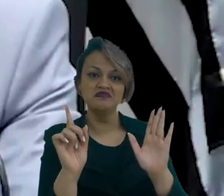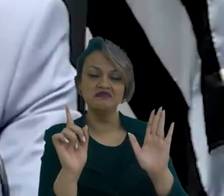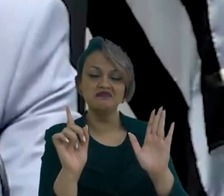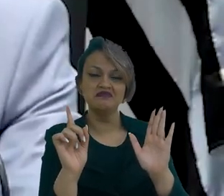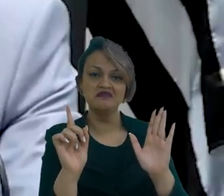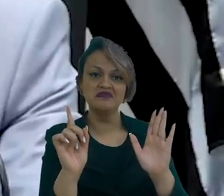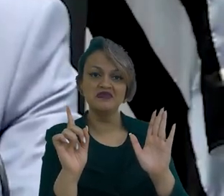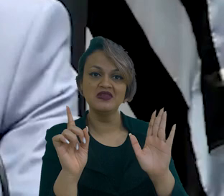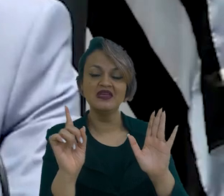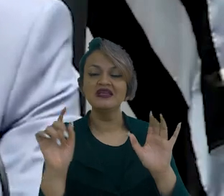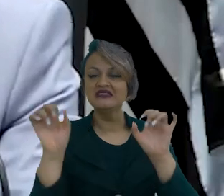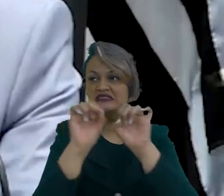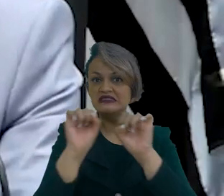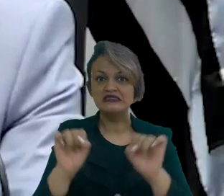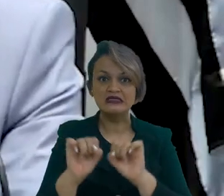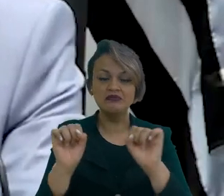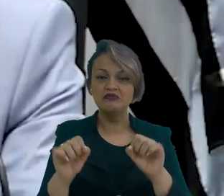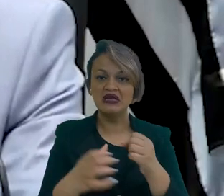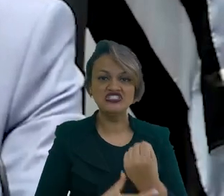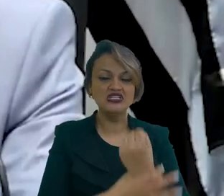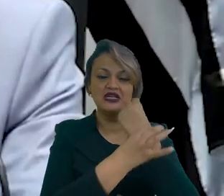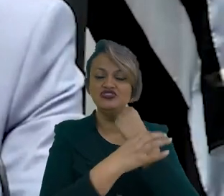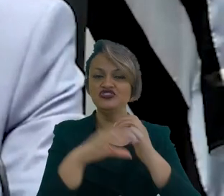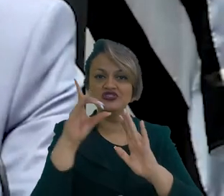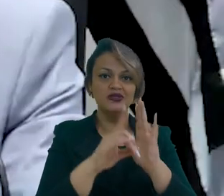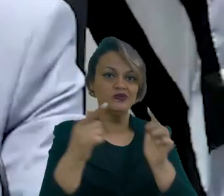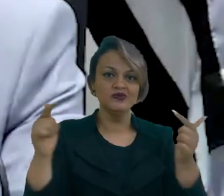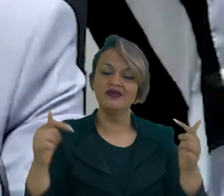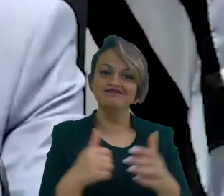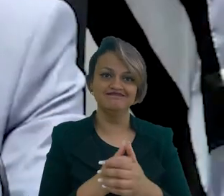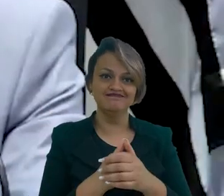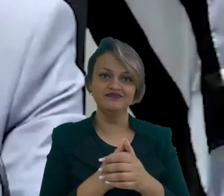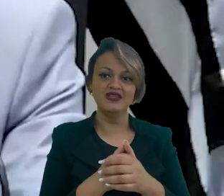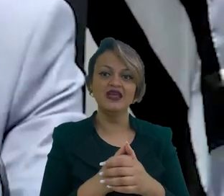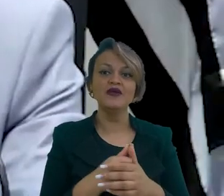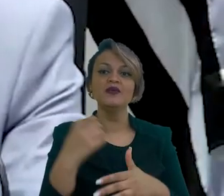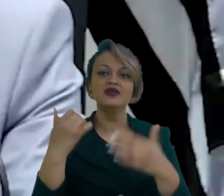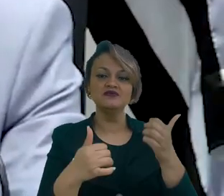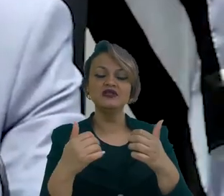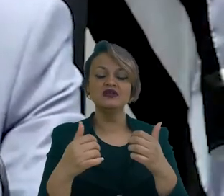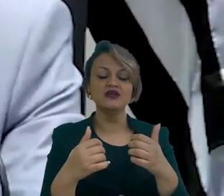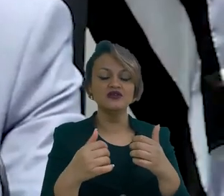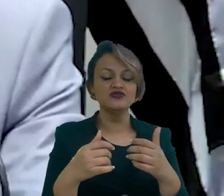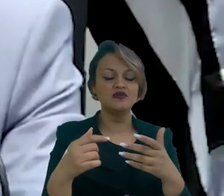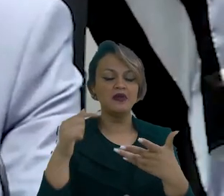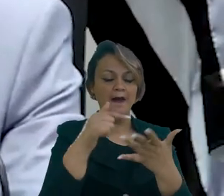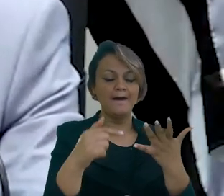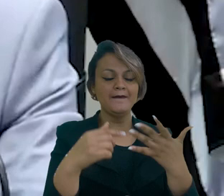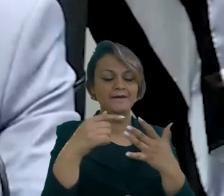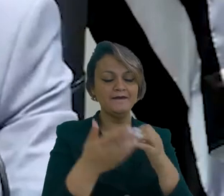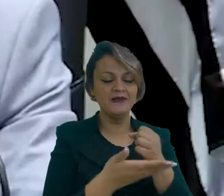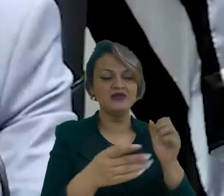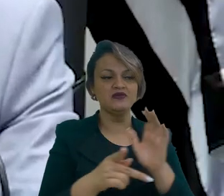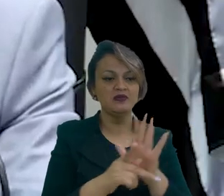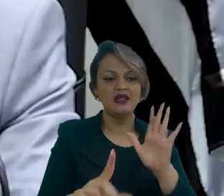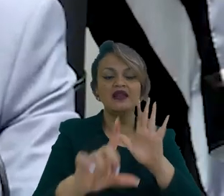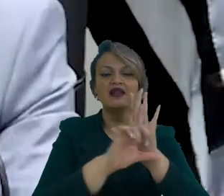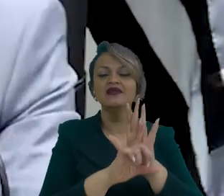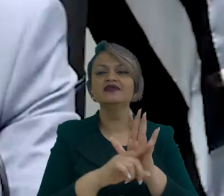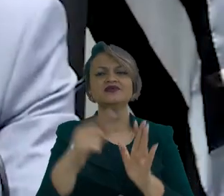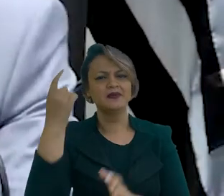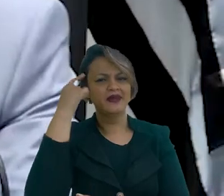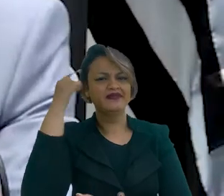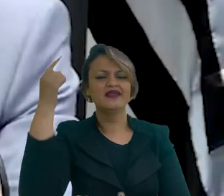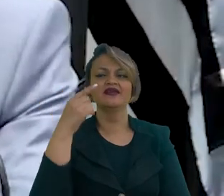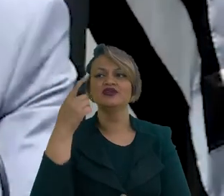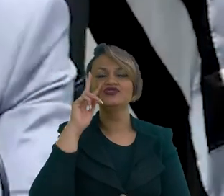quer dizer eu não tenho aqui nenhum sistema de hierarquia prévia determinado então quando se fala do resgate do princípio da legalidade